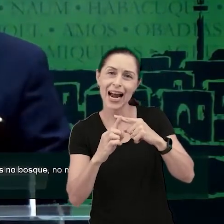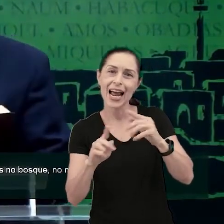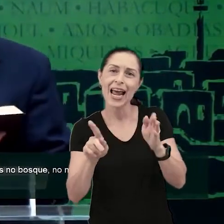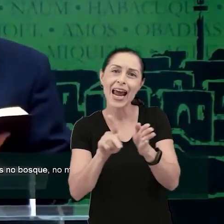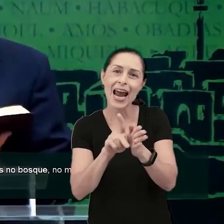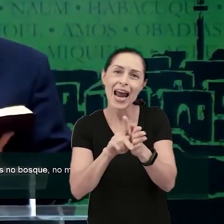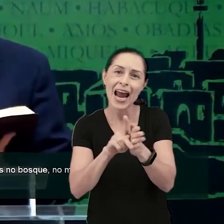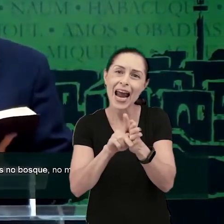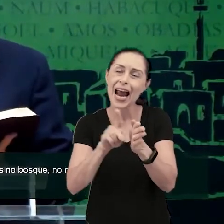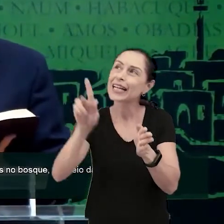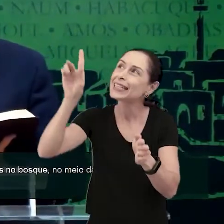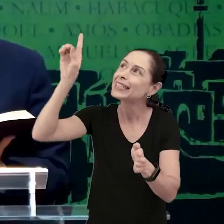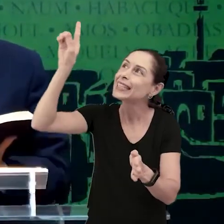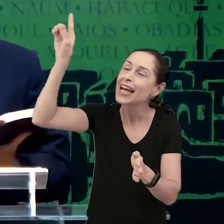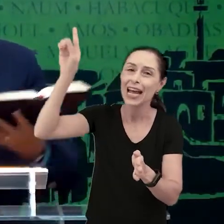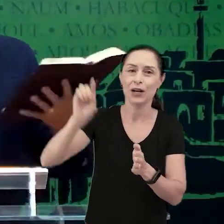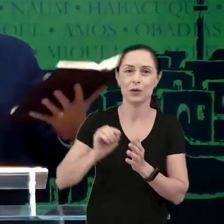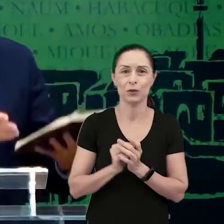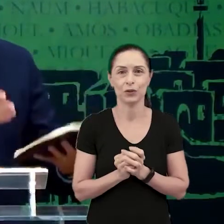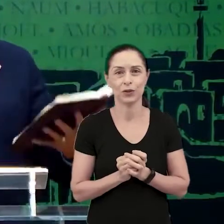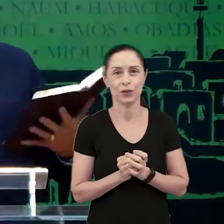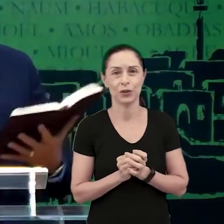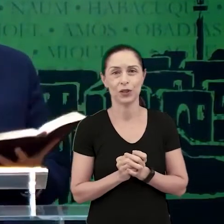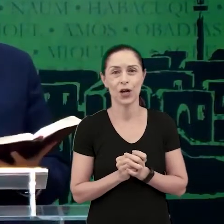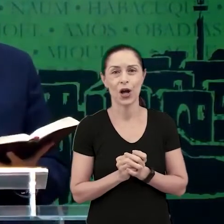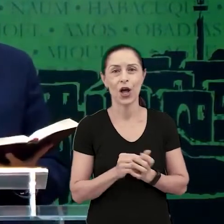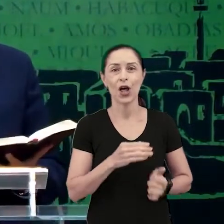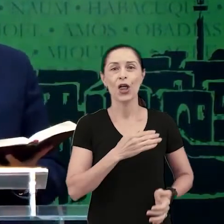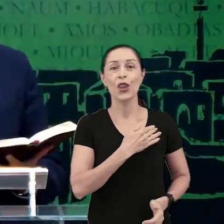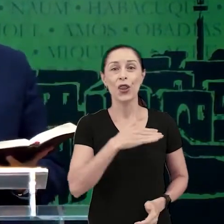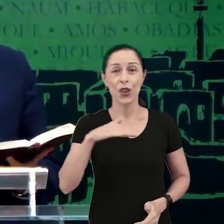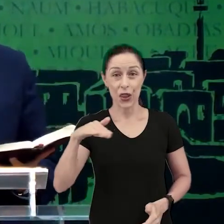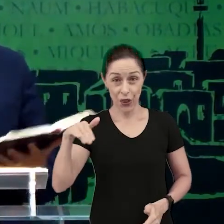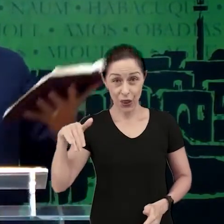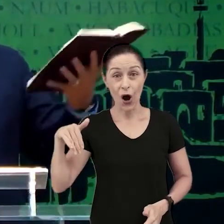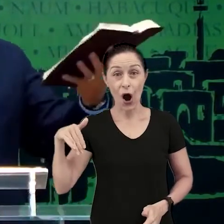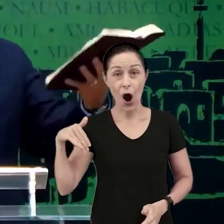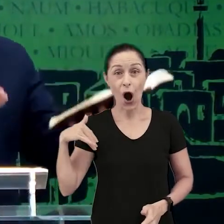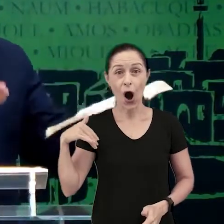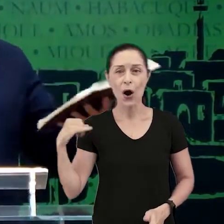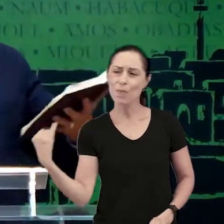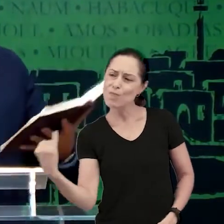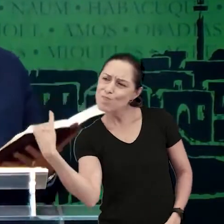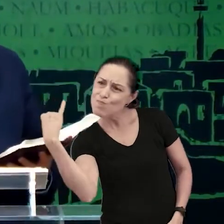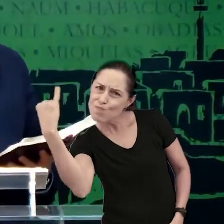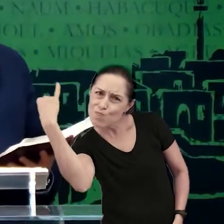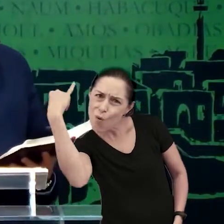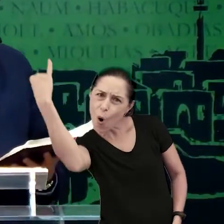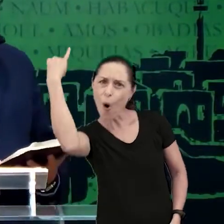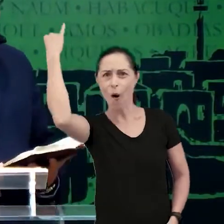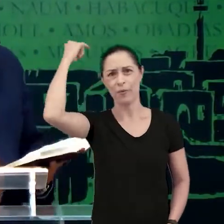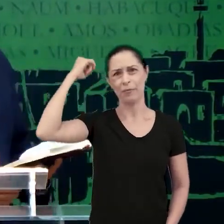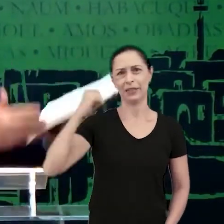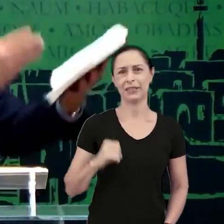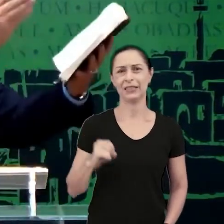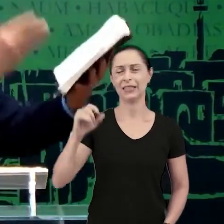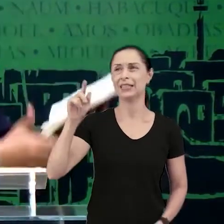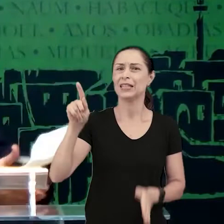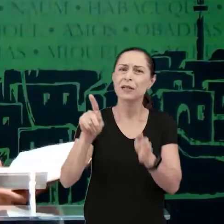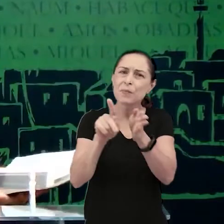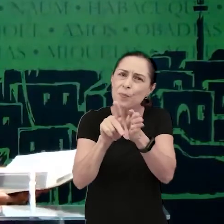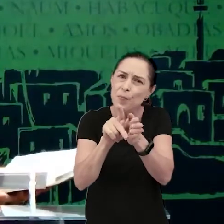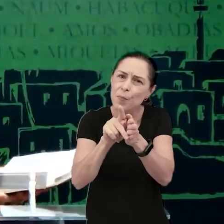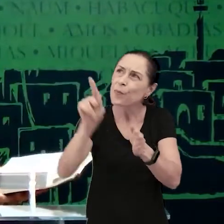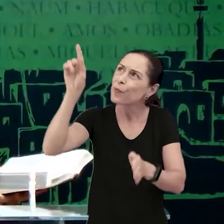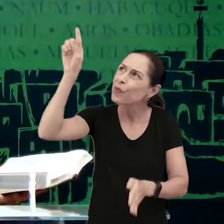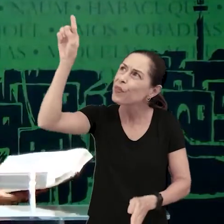somos propriedade de Deus. Nós somos a menina dos olhos de Deus. Nós somos o tesouro de Deus. Nós somos